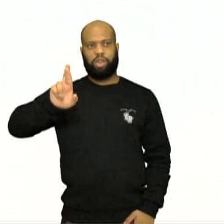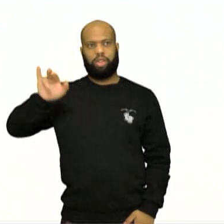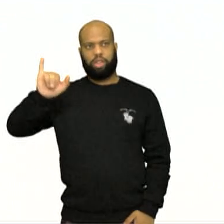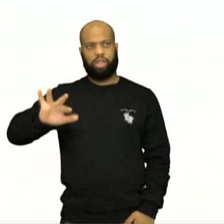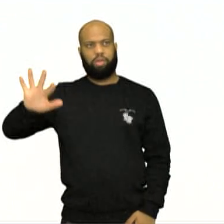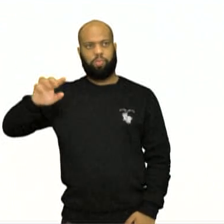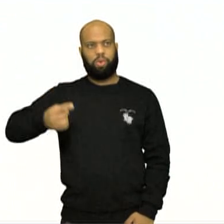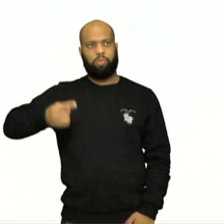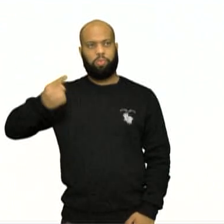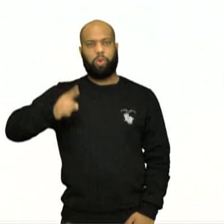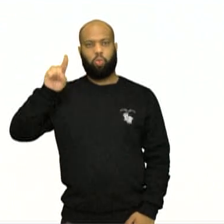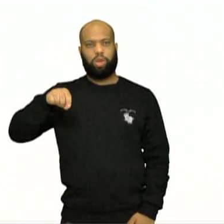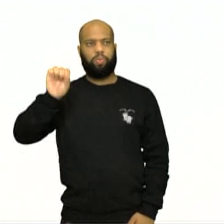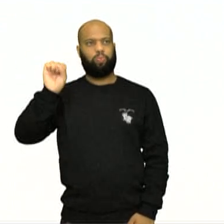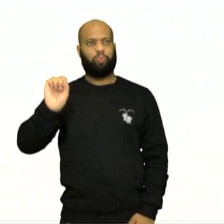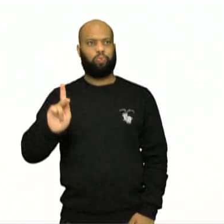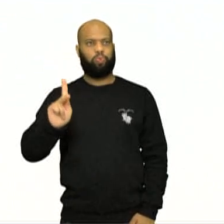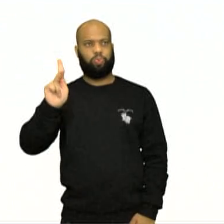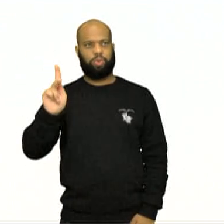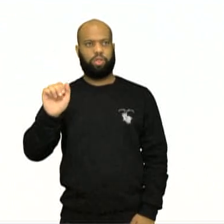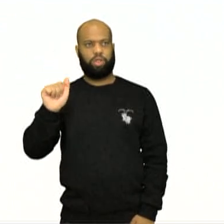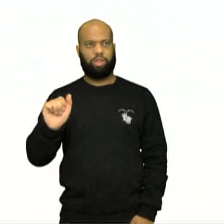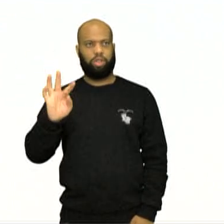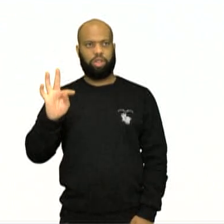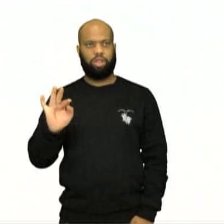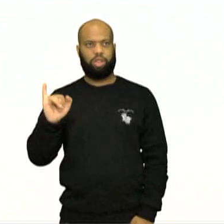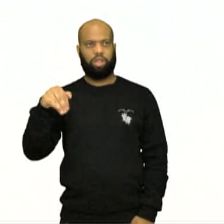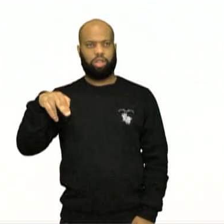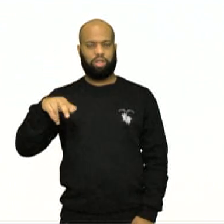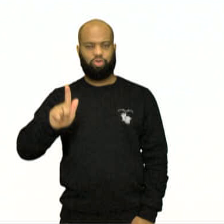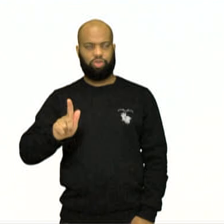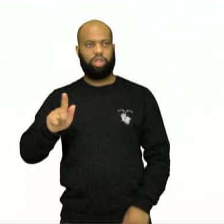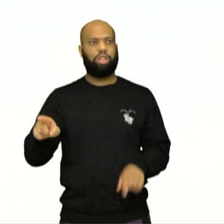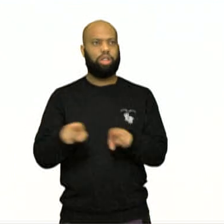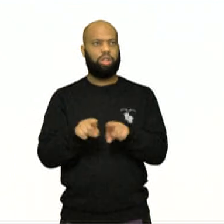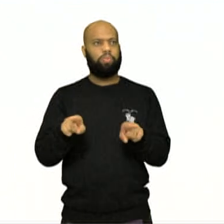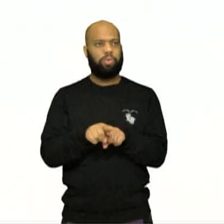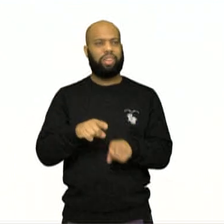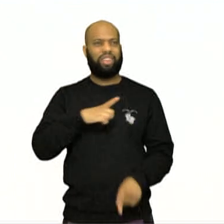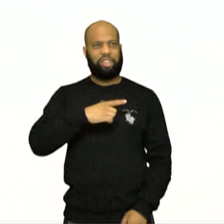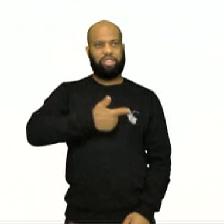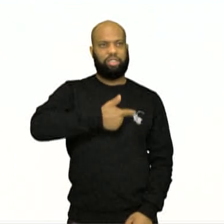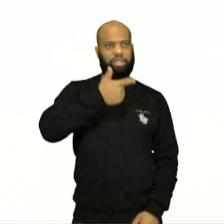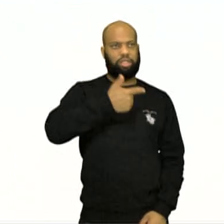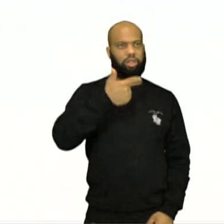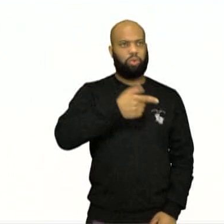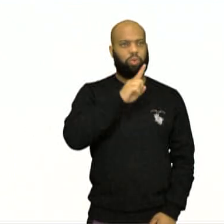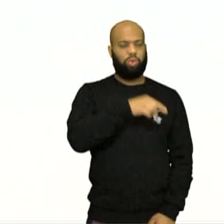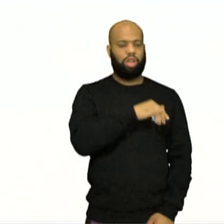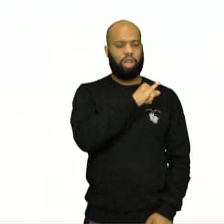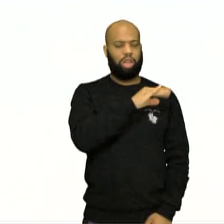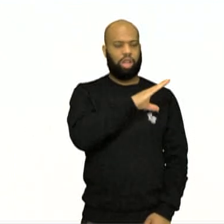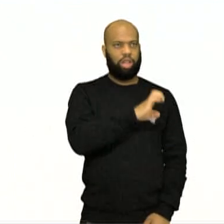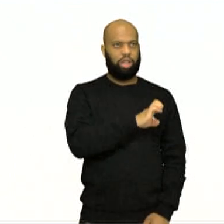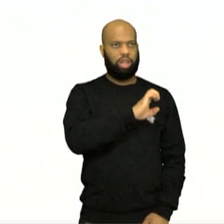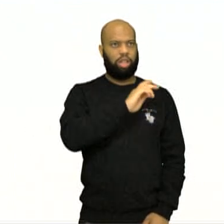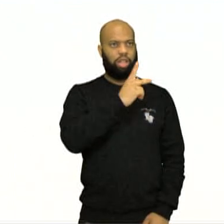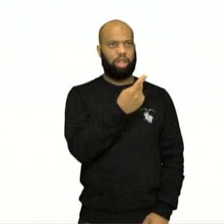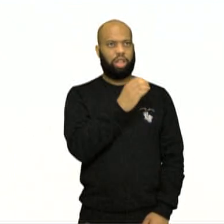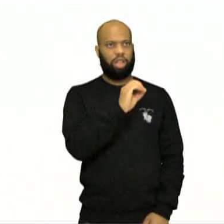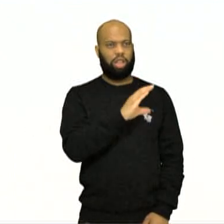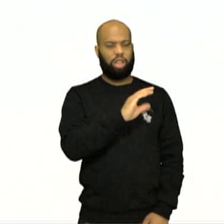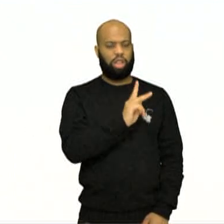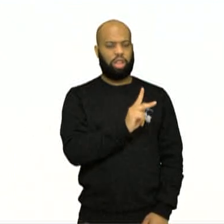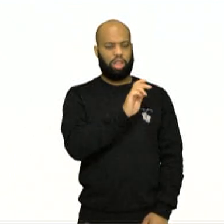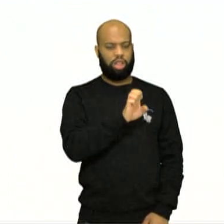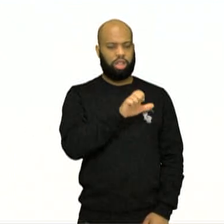aqui, ok? E o ice hockey, que está representado por essa imagem aqui. O hockey, né? Não tem nem tradução para ele,